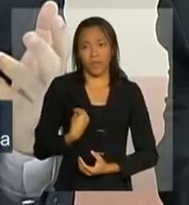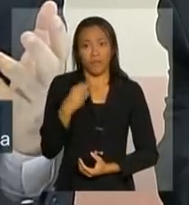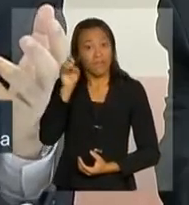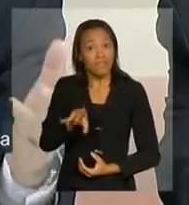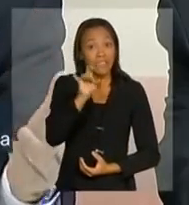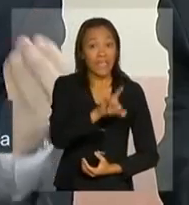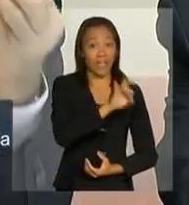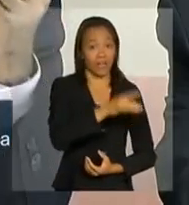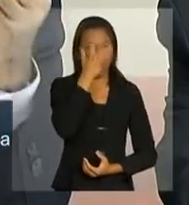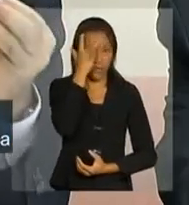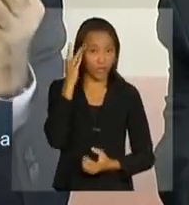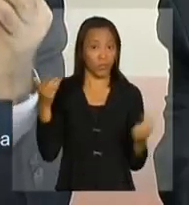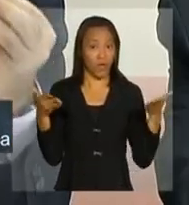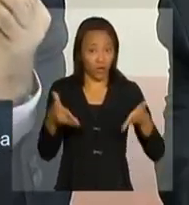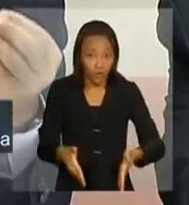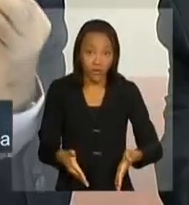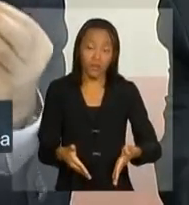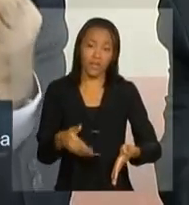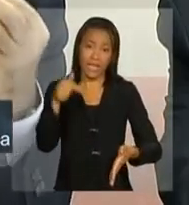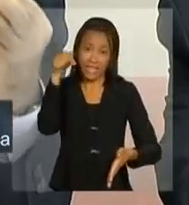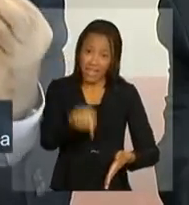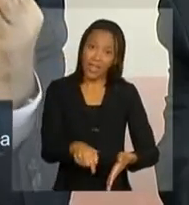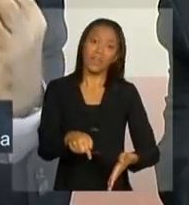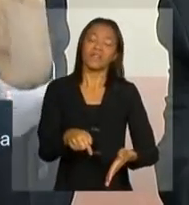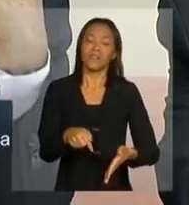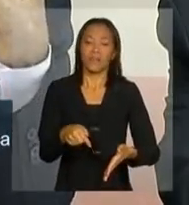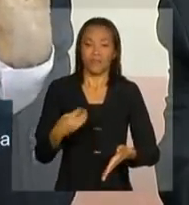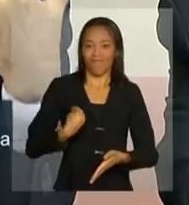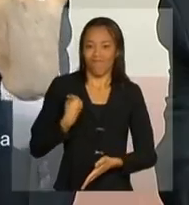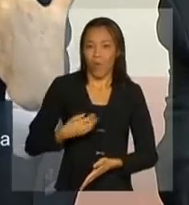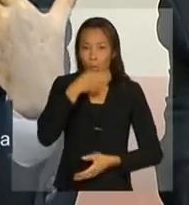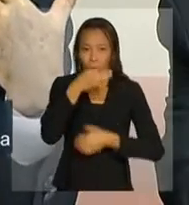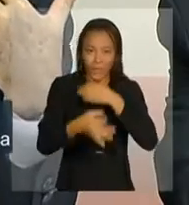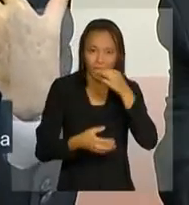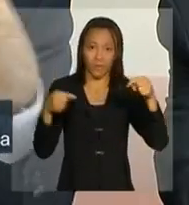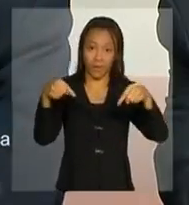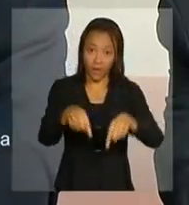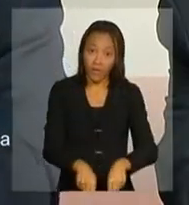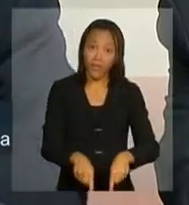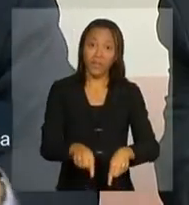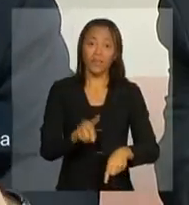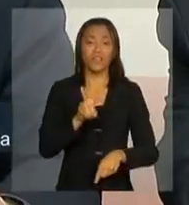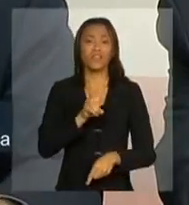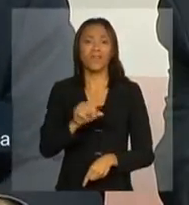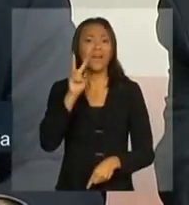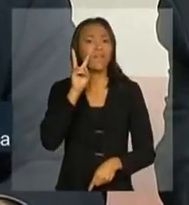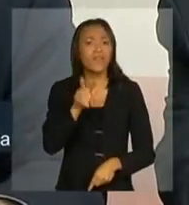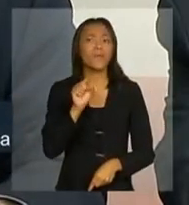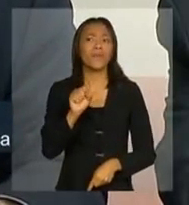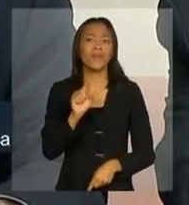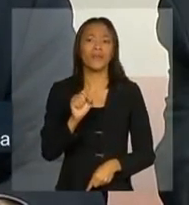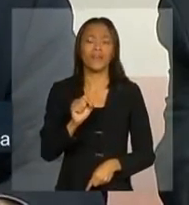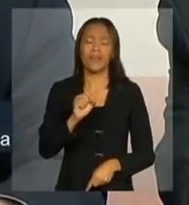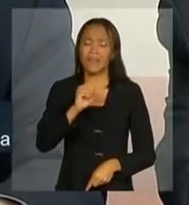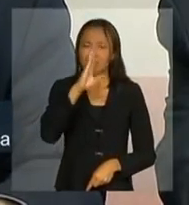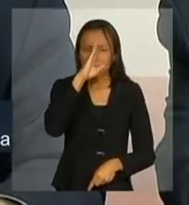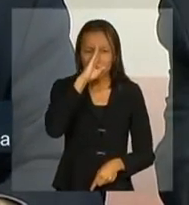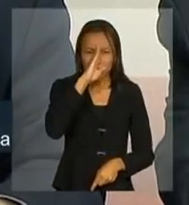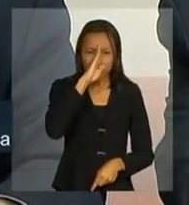vocês, porque nesta participação reside, a nosso ver, um elemento essencial